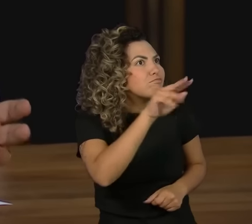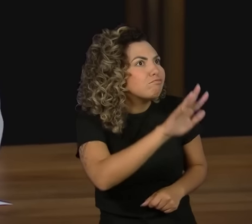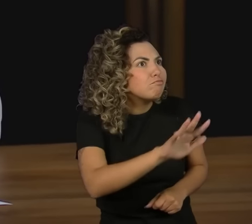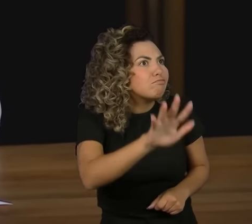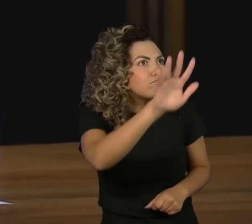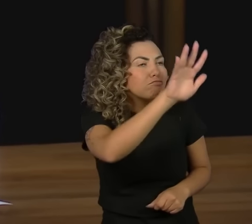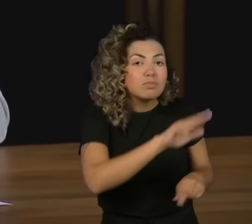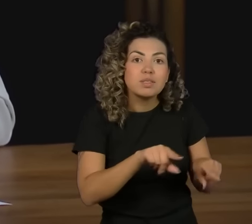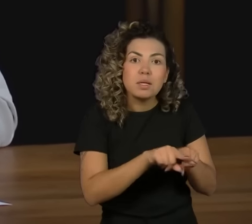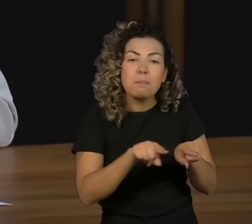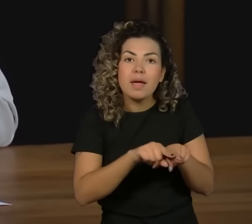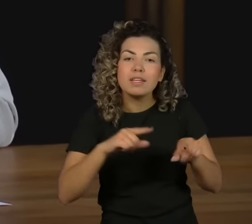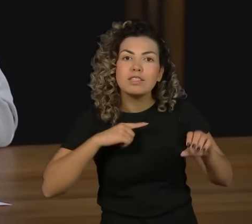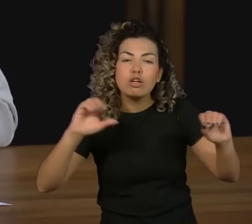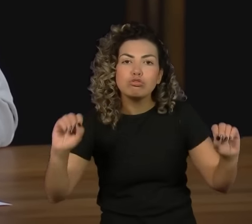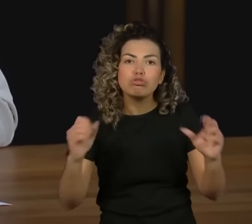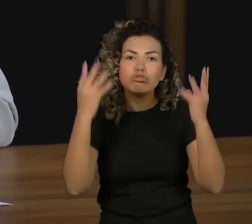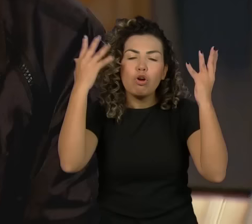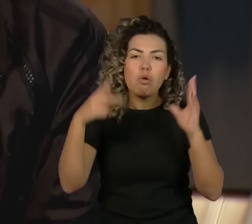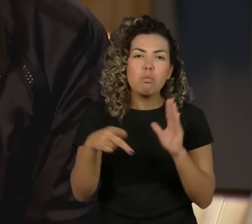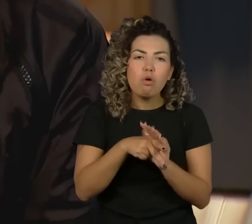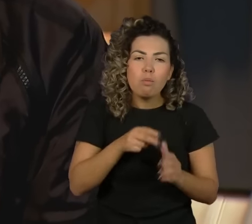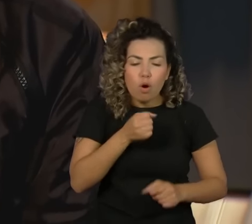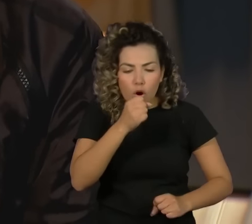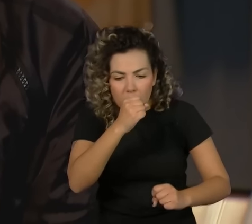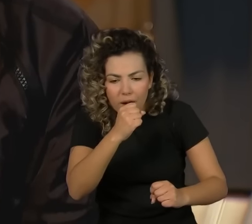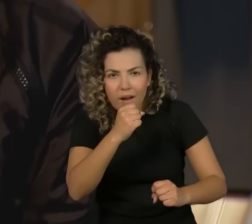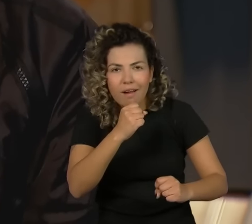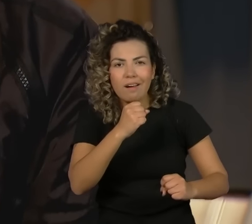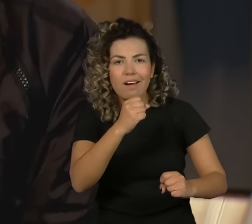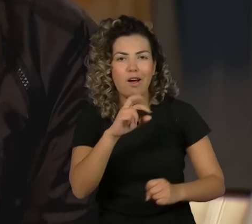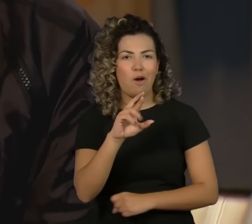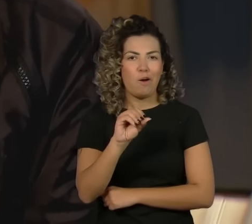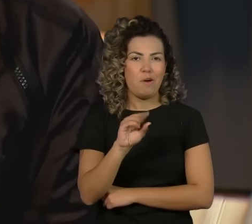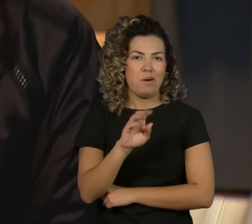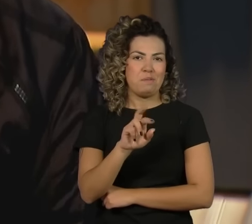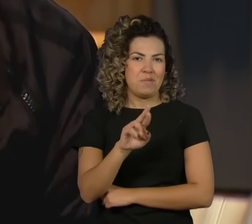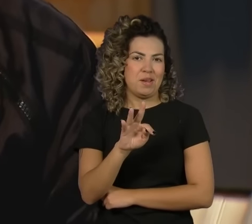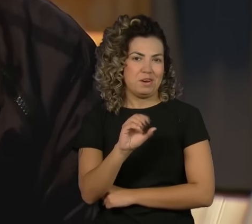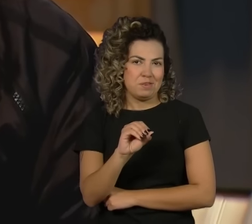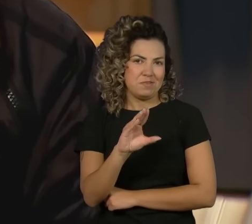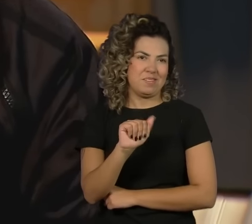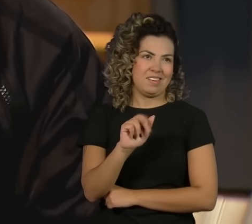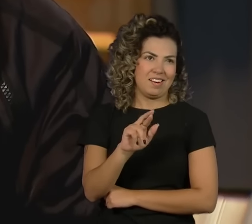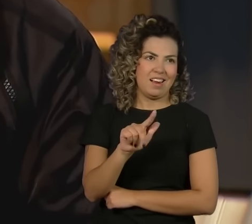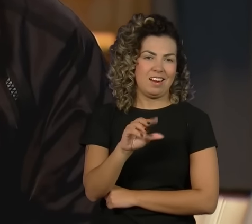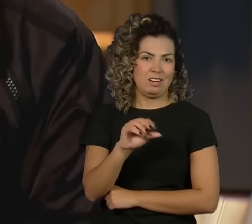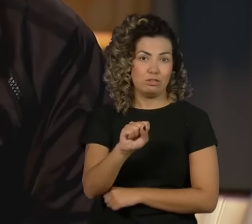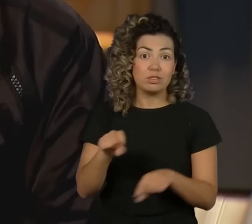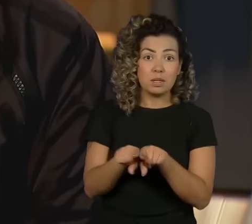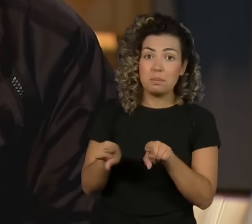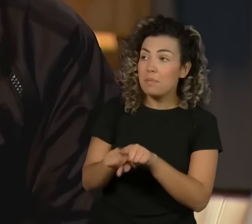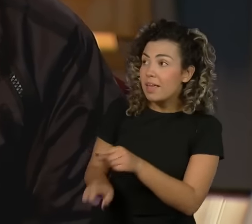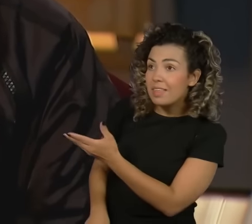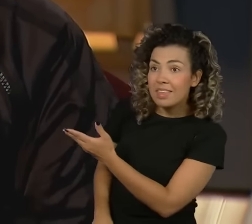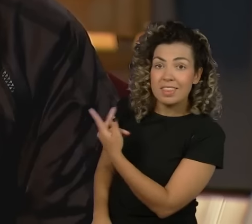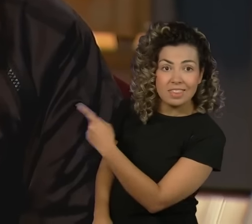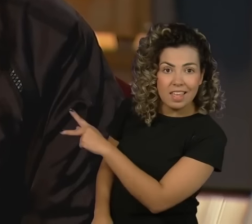de Roberto Carlos. Carlos. O grande sonho do Arrigo, como de toda a vanguarda paulistana,